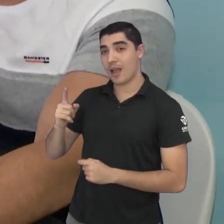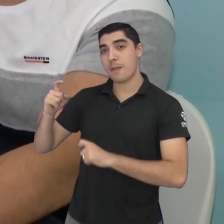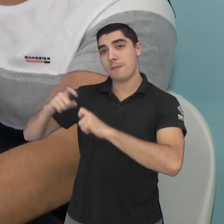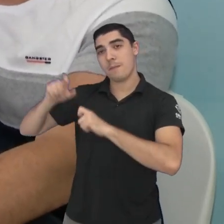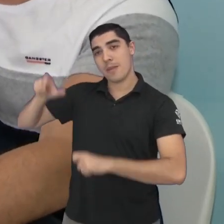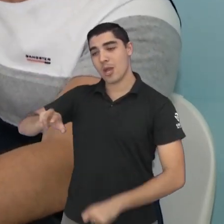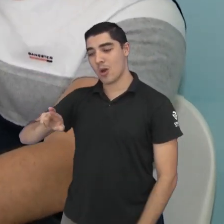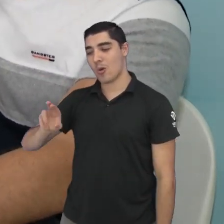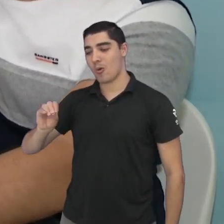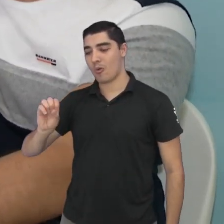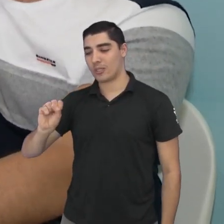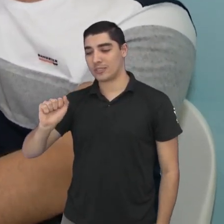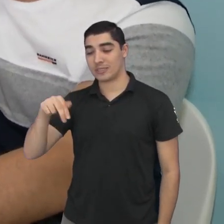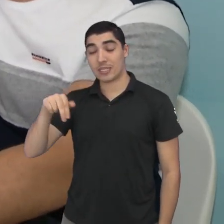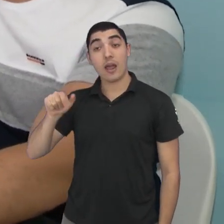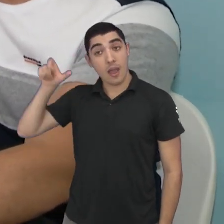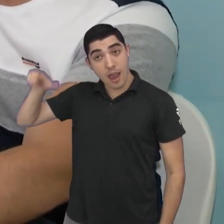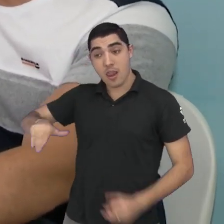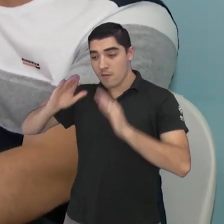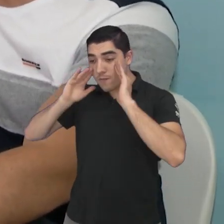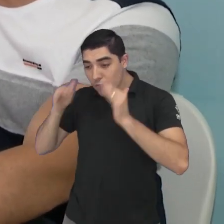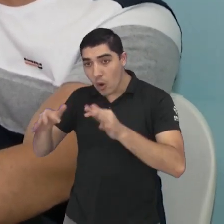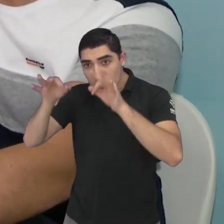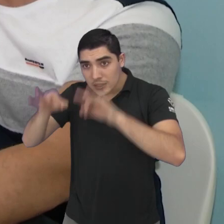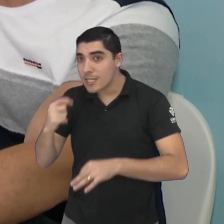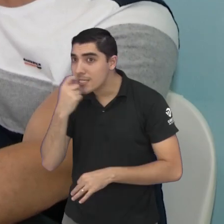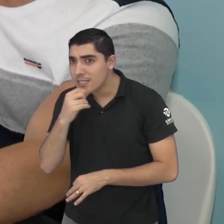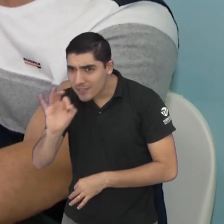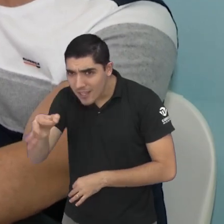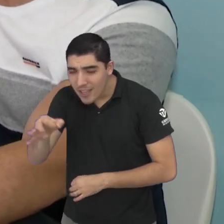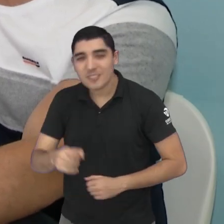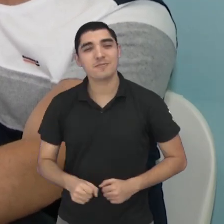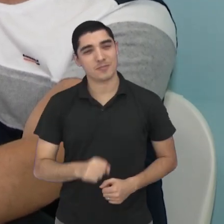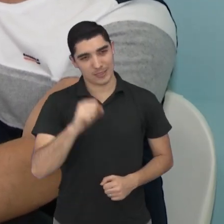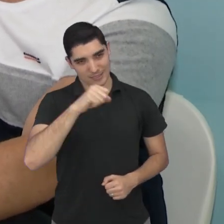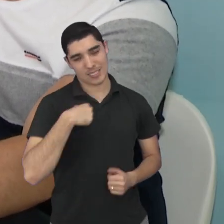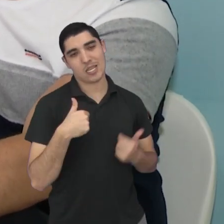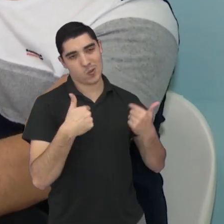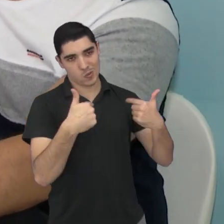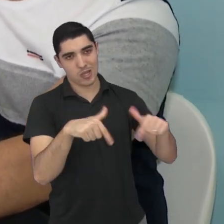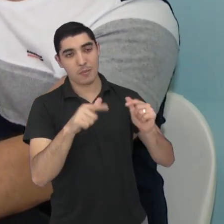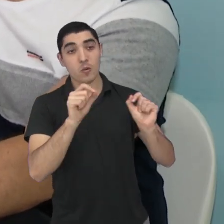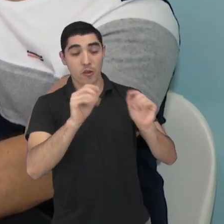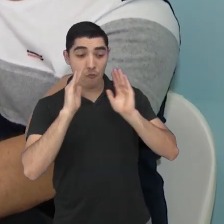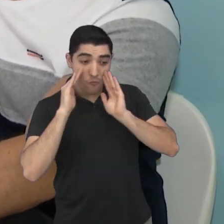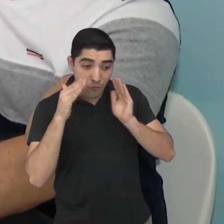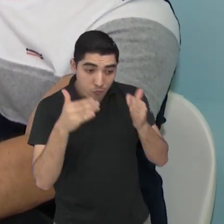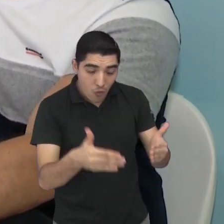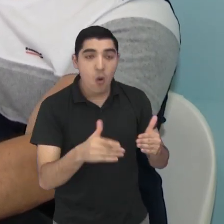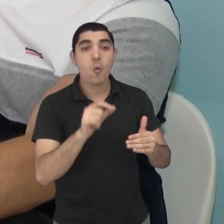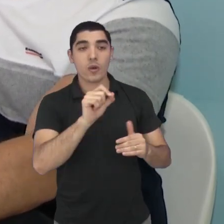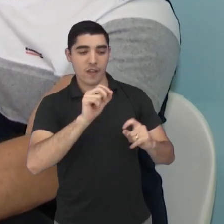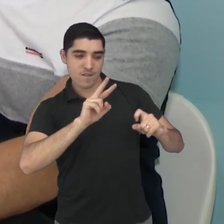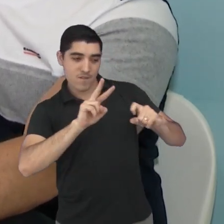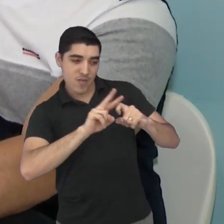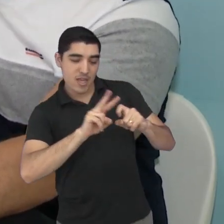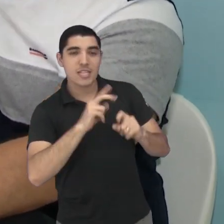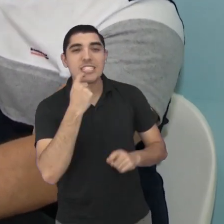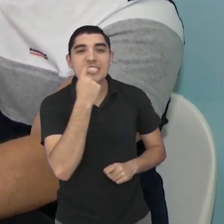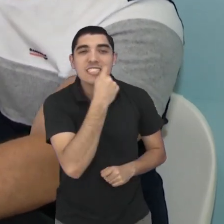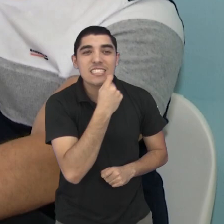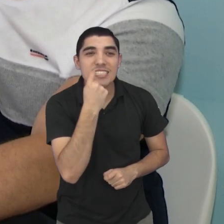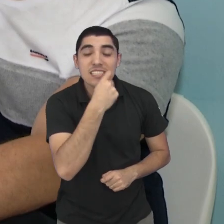é especialista justamente nessa área, não é isso, doutora? Sim, eu trabalho especificamente com odontologia veterinária.